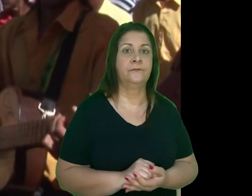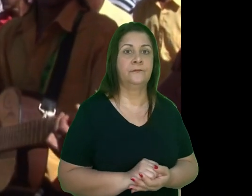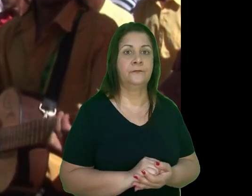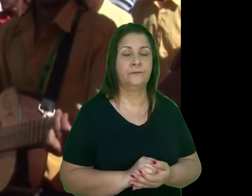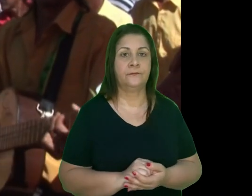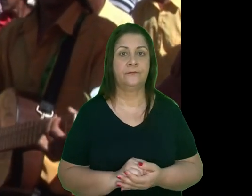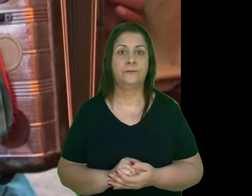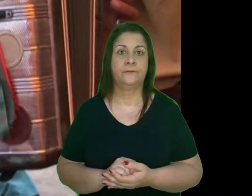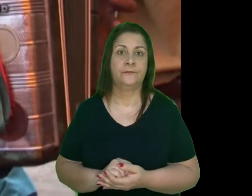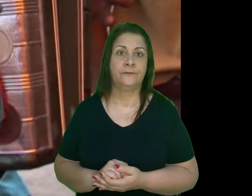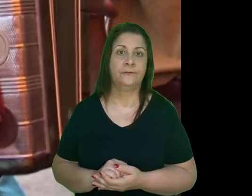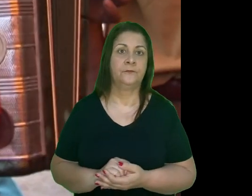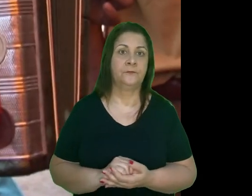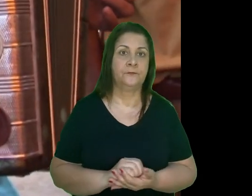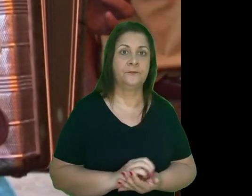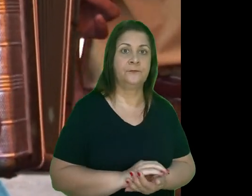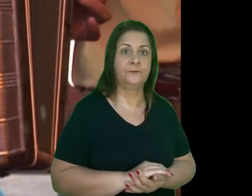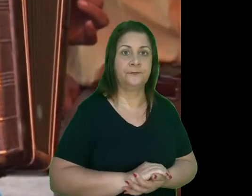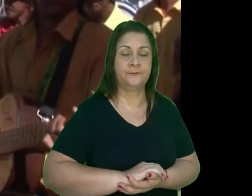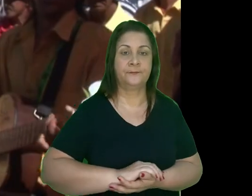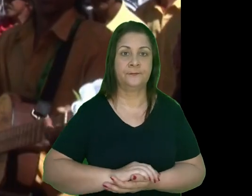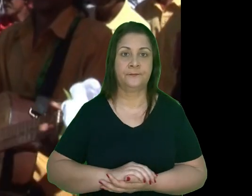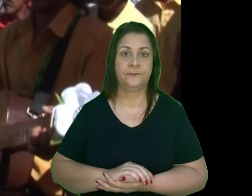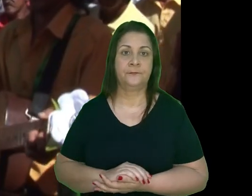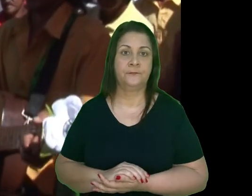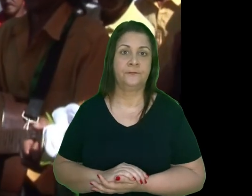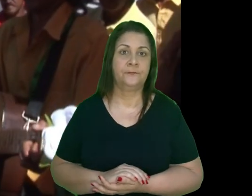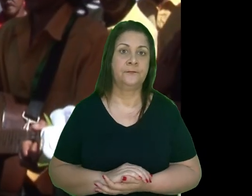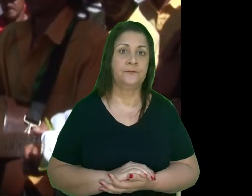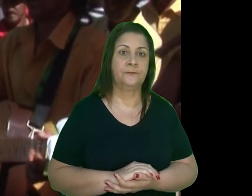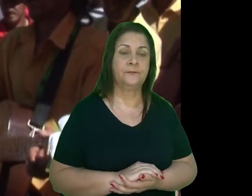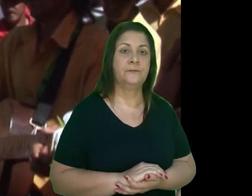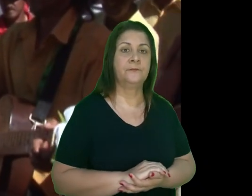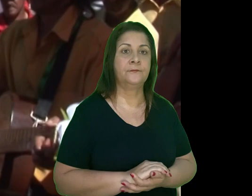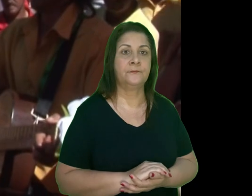céu. Ai, que foi feito pra